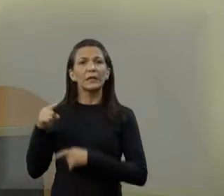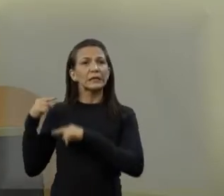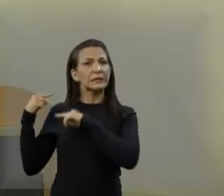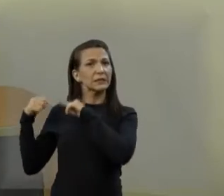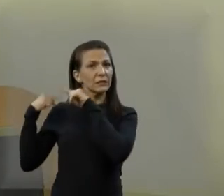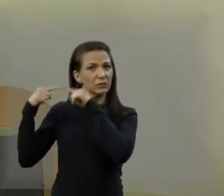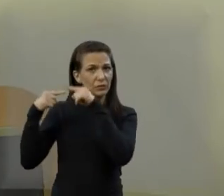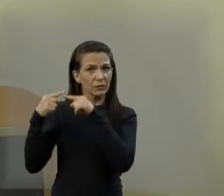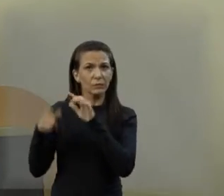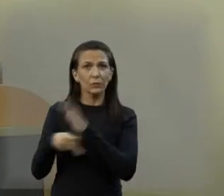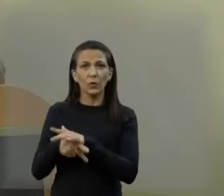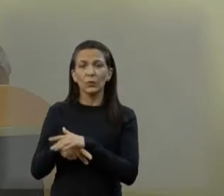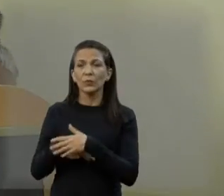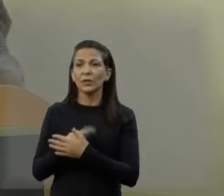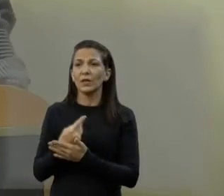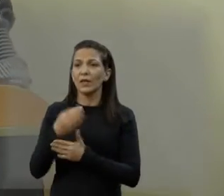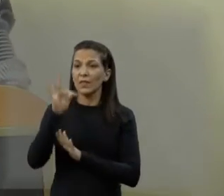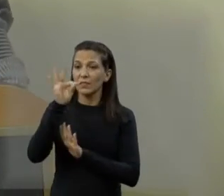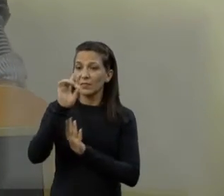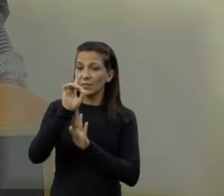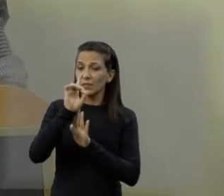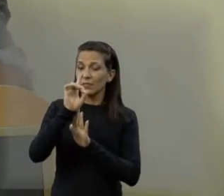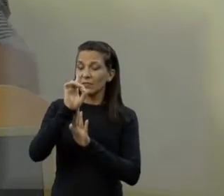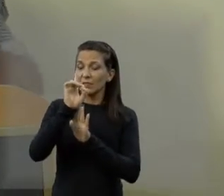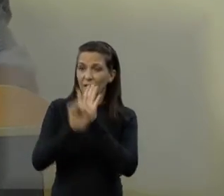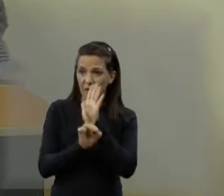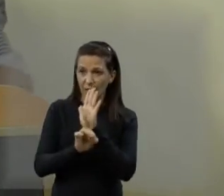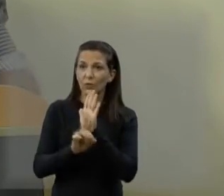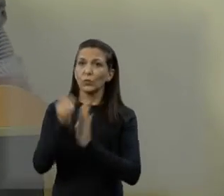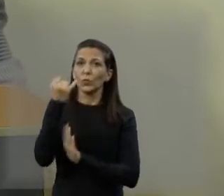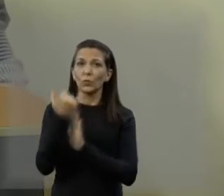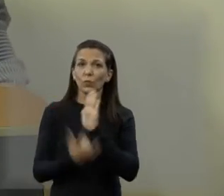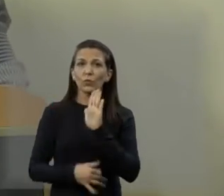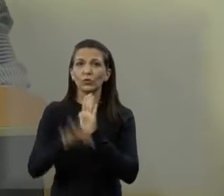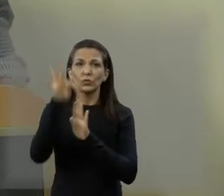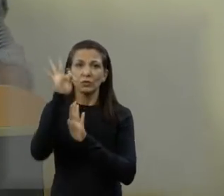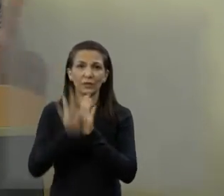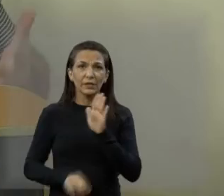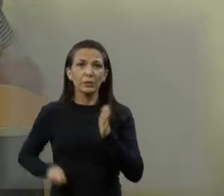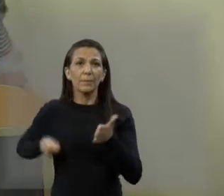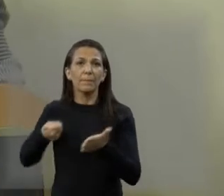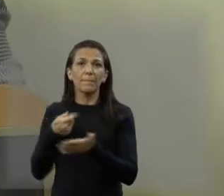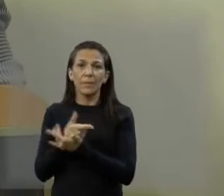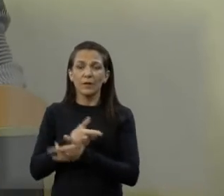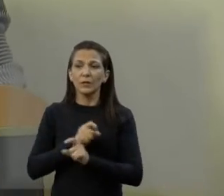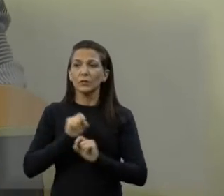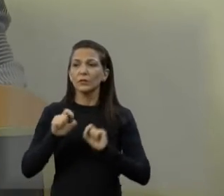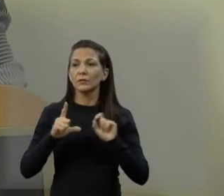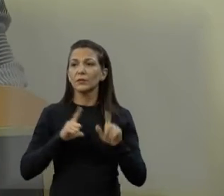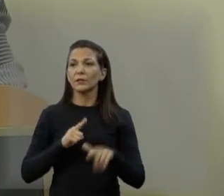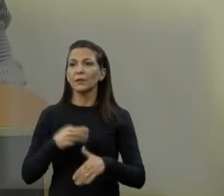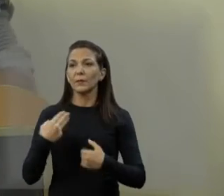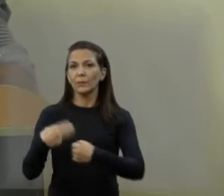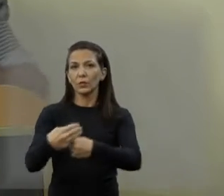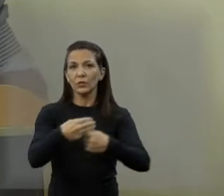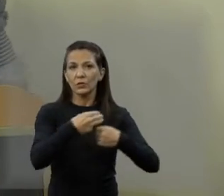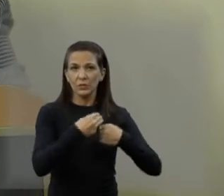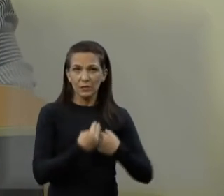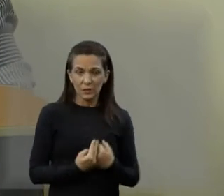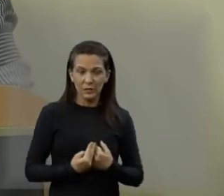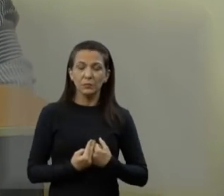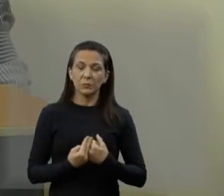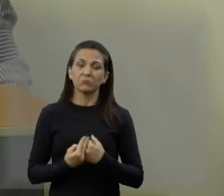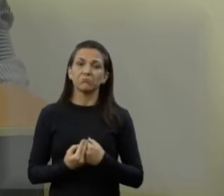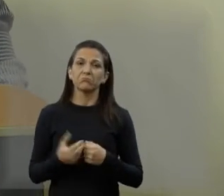é feito via decreto lá então esse uma série de impostos e questões de taxa aqui no município e assim É no município dos